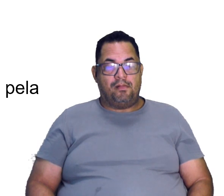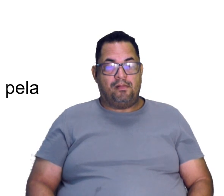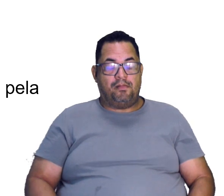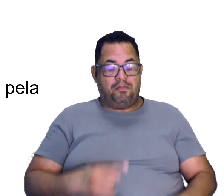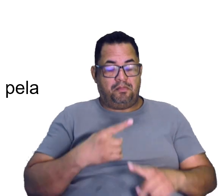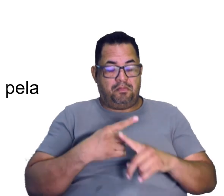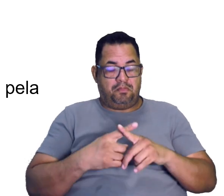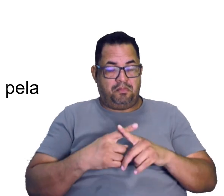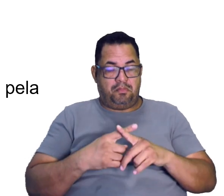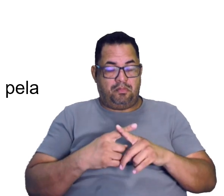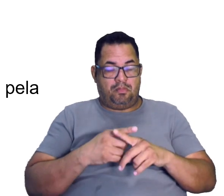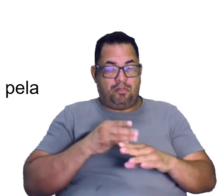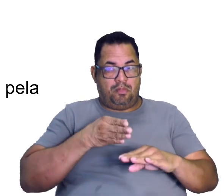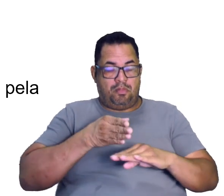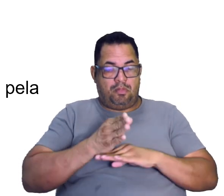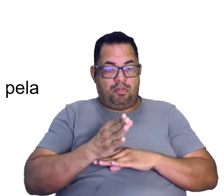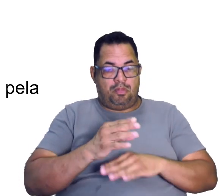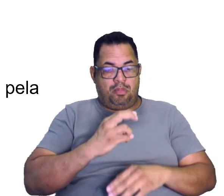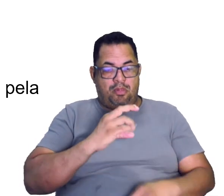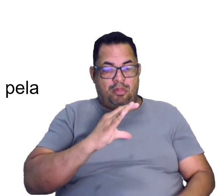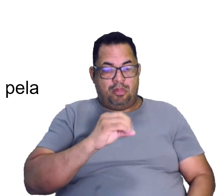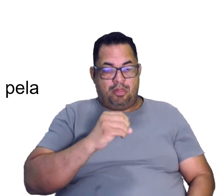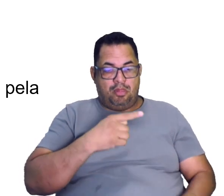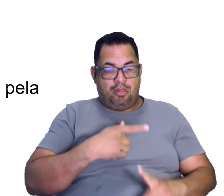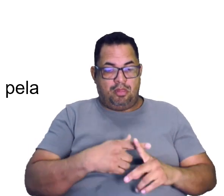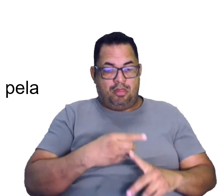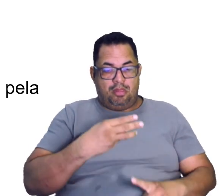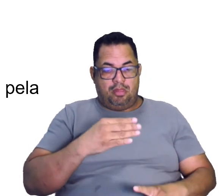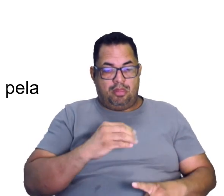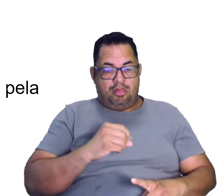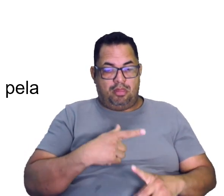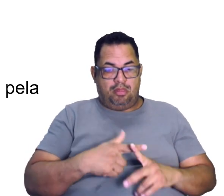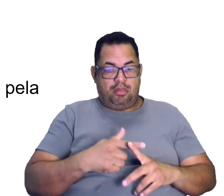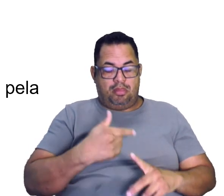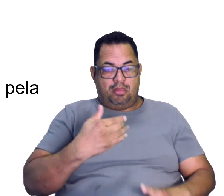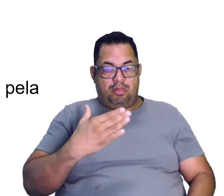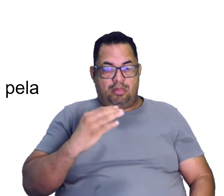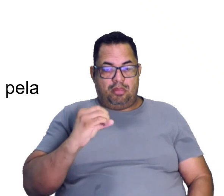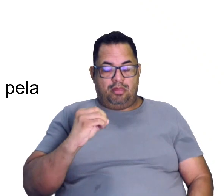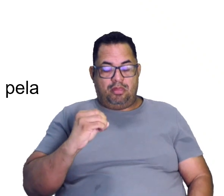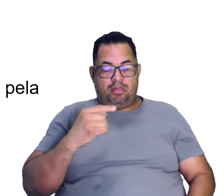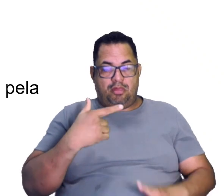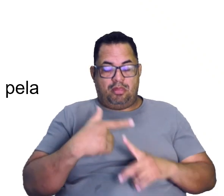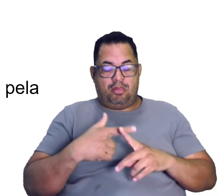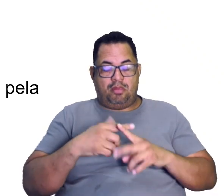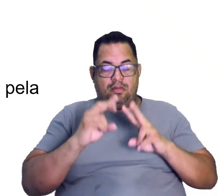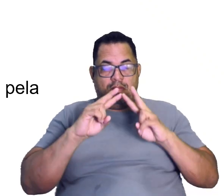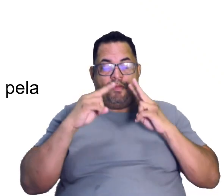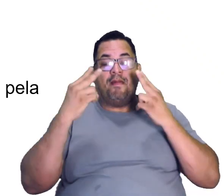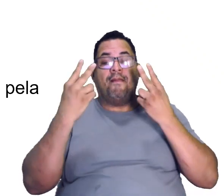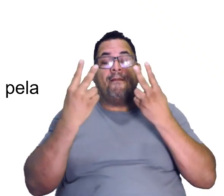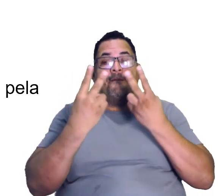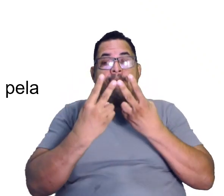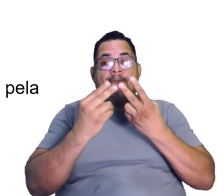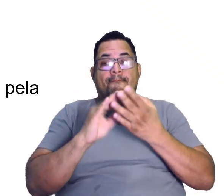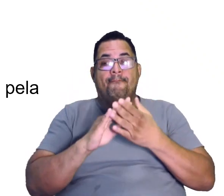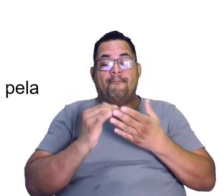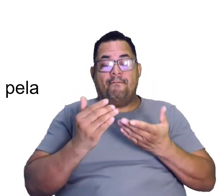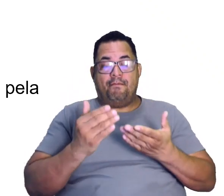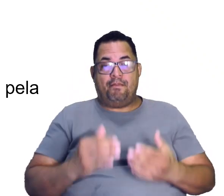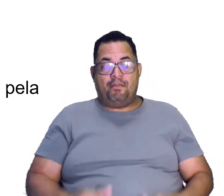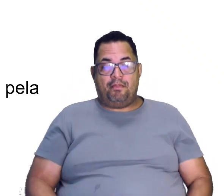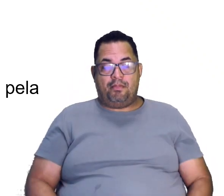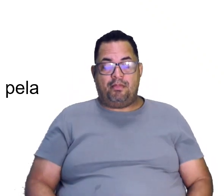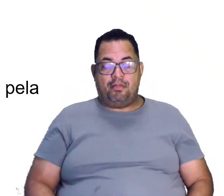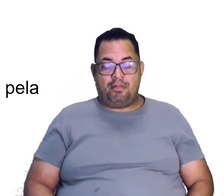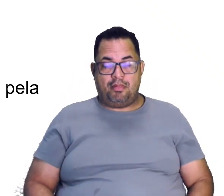direto. 50 vezes 30 vezes 20. Porque nós estamos falando de volume. O volume sempre vai ser nas 3